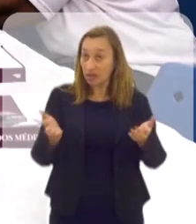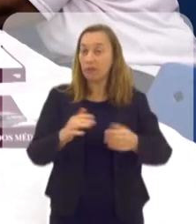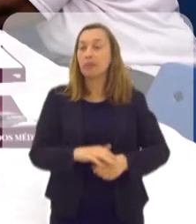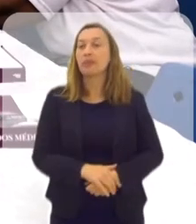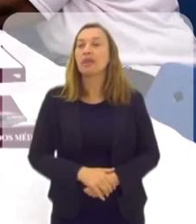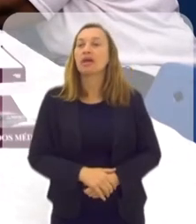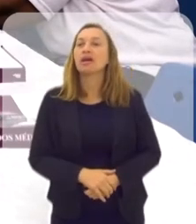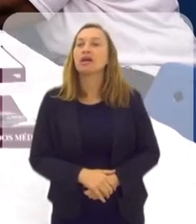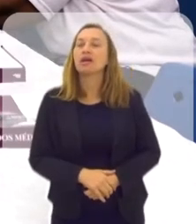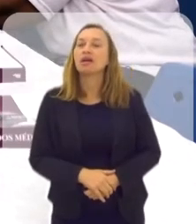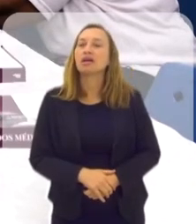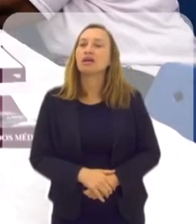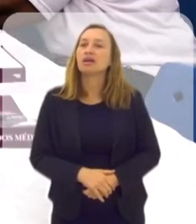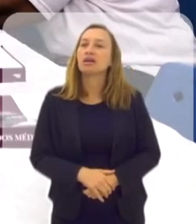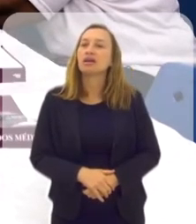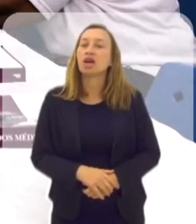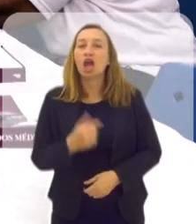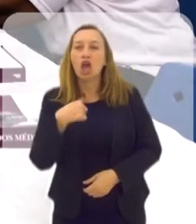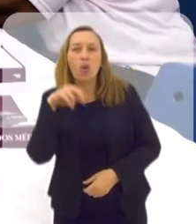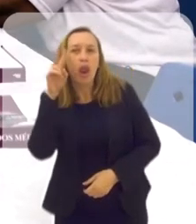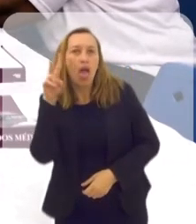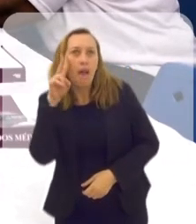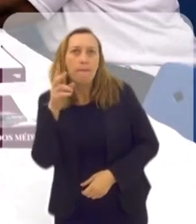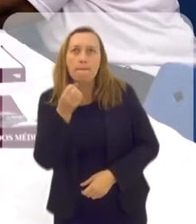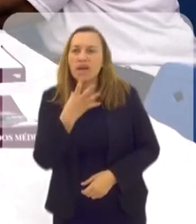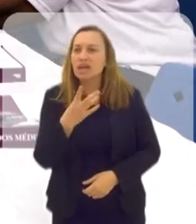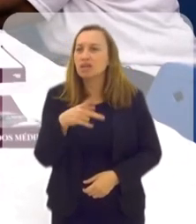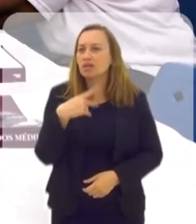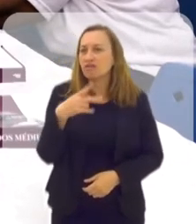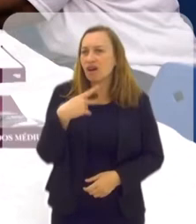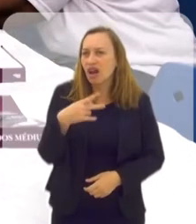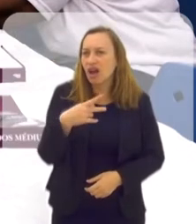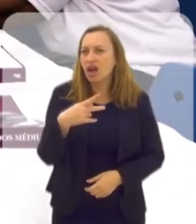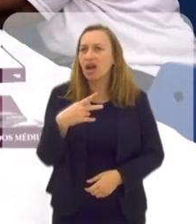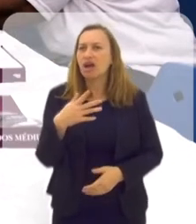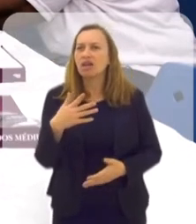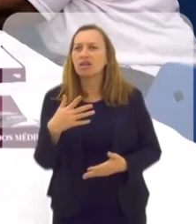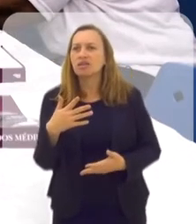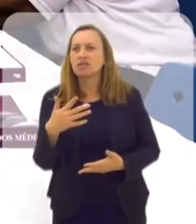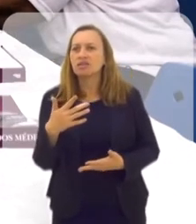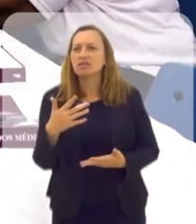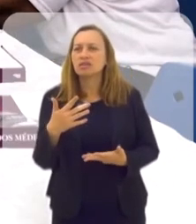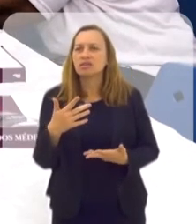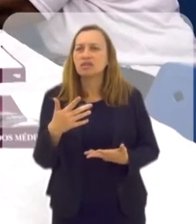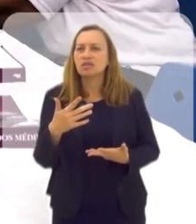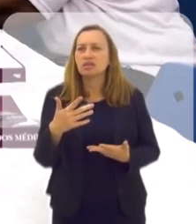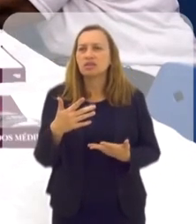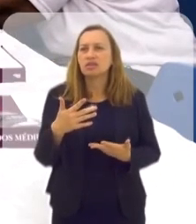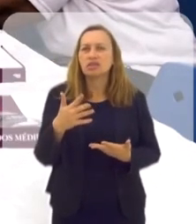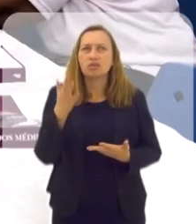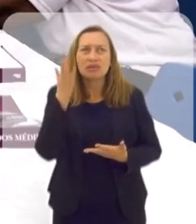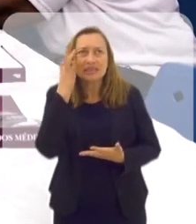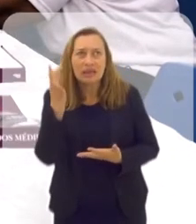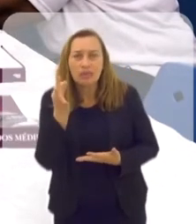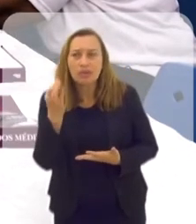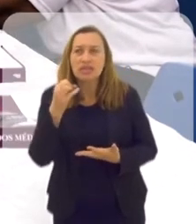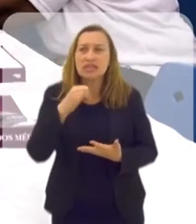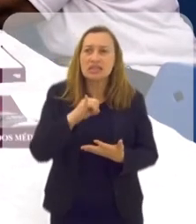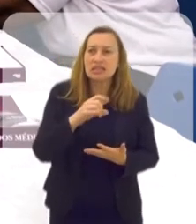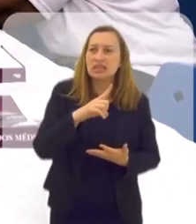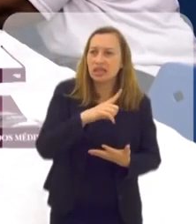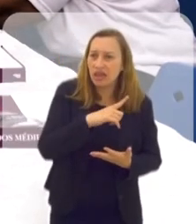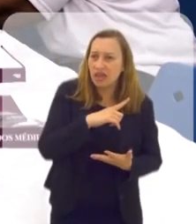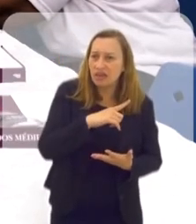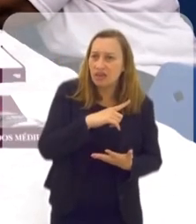uma nomenclatura diferente. E eu lembro muito bem que nós falávamos, damos aulinhas, mas não conseguíamos